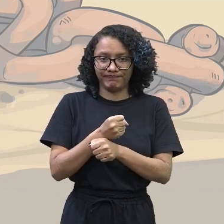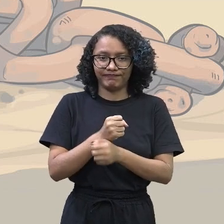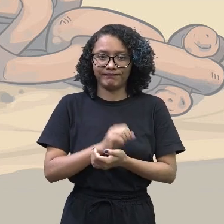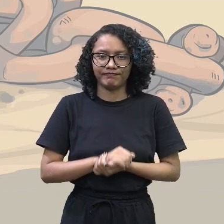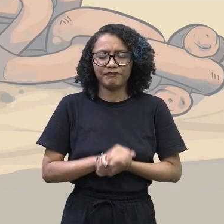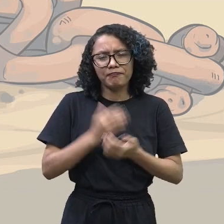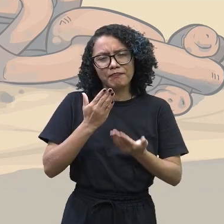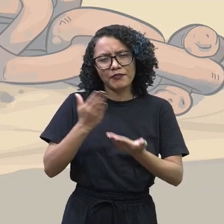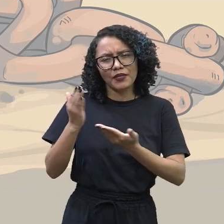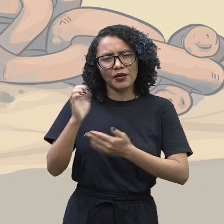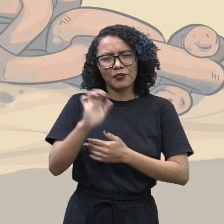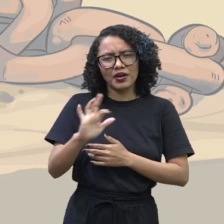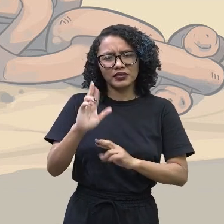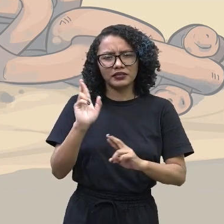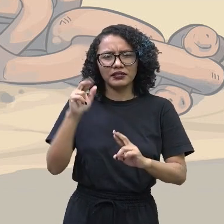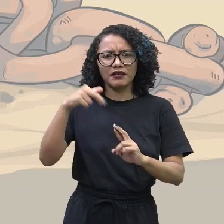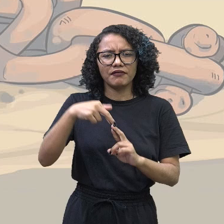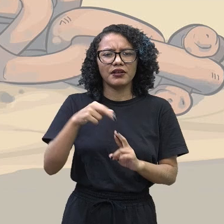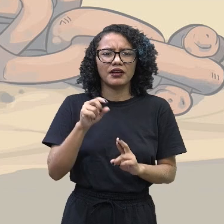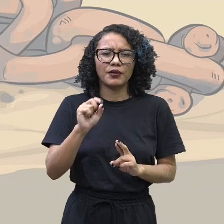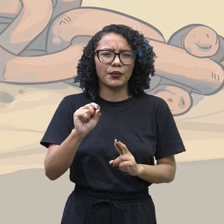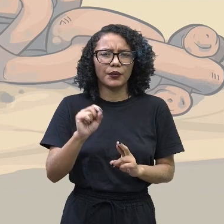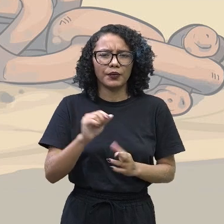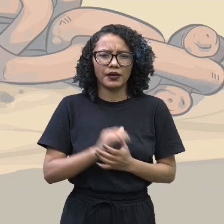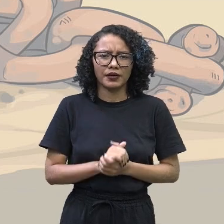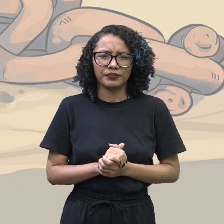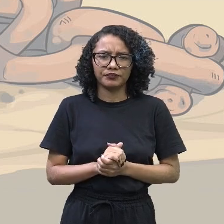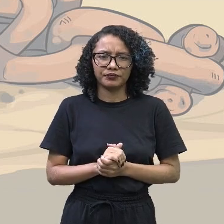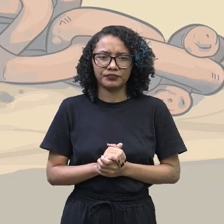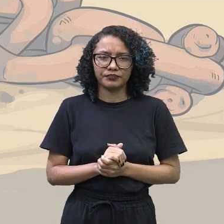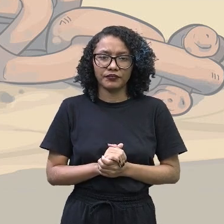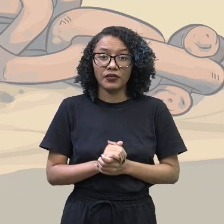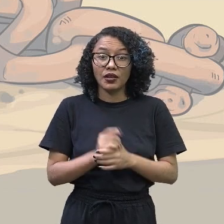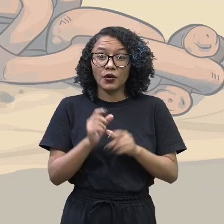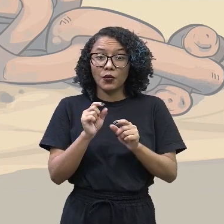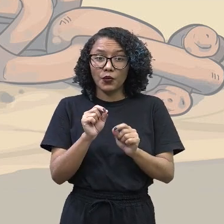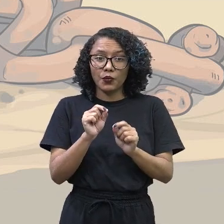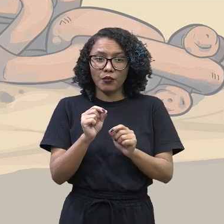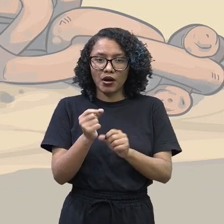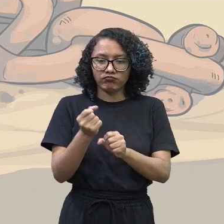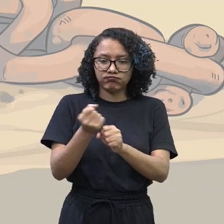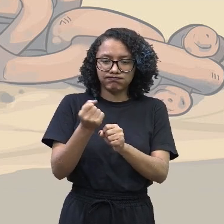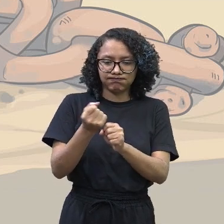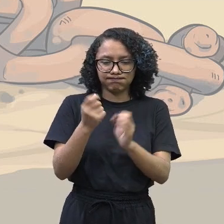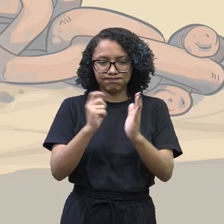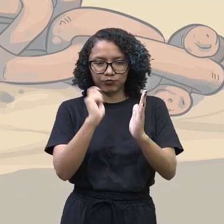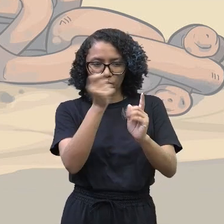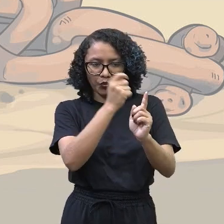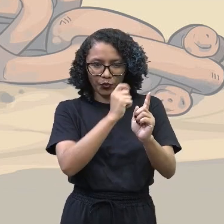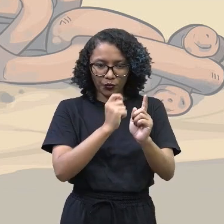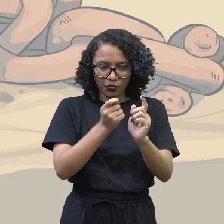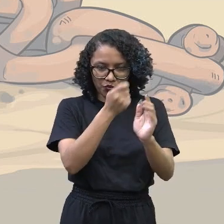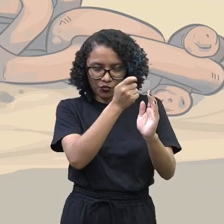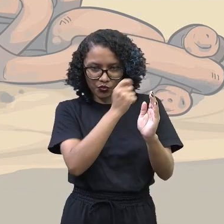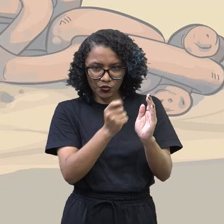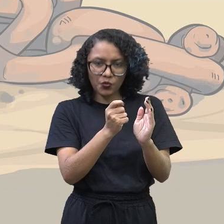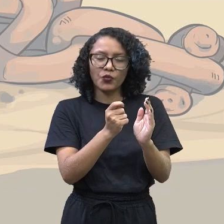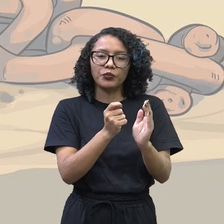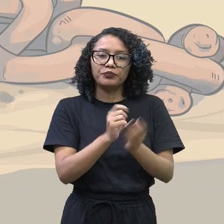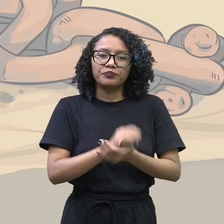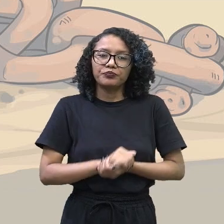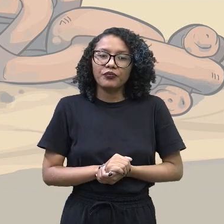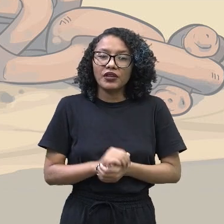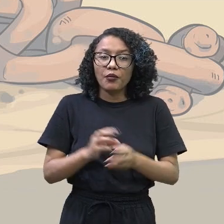Esse desenho ele faz uma referência a uma escultura de areia que foi produzido no contexto dos 500 anos do